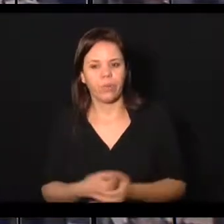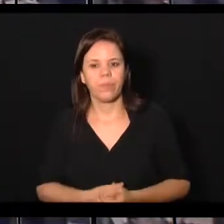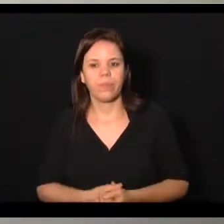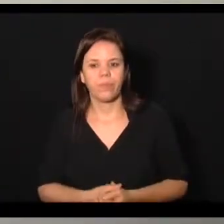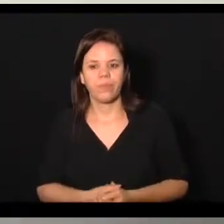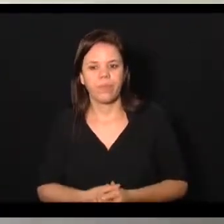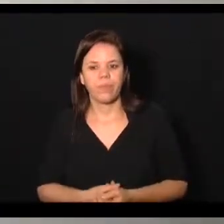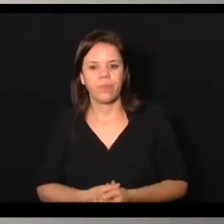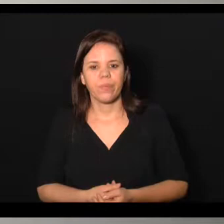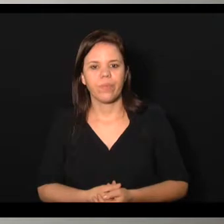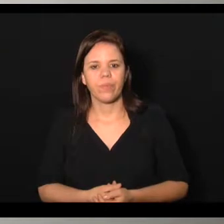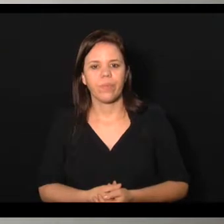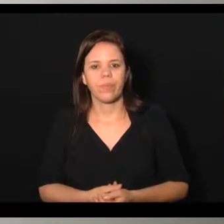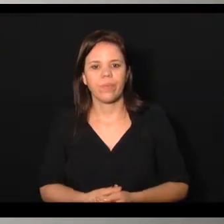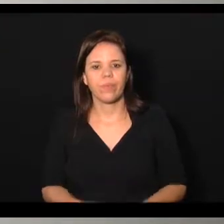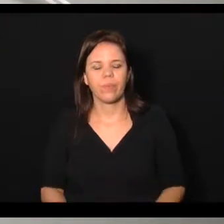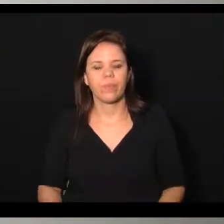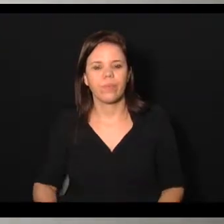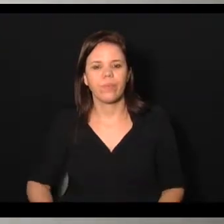Bicho.